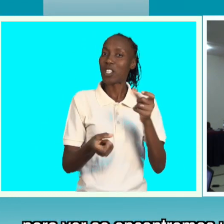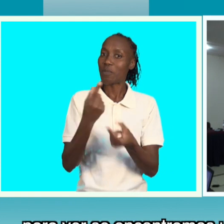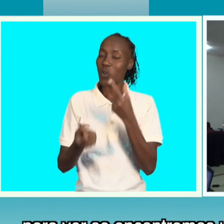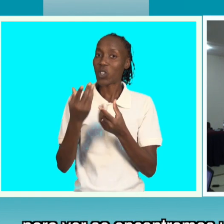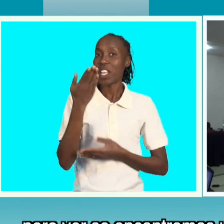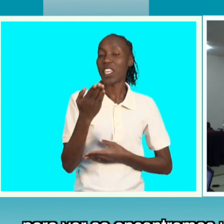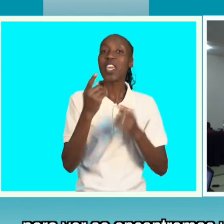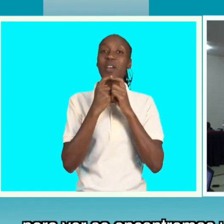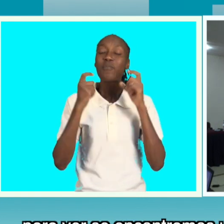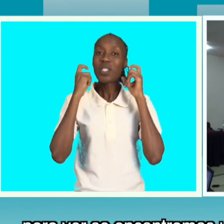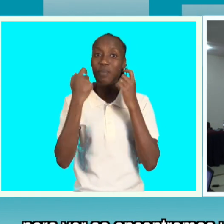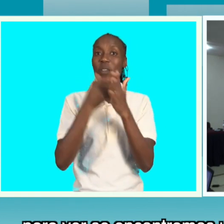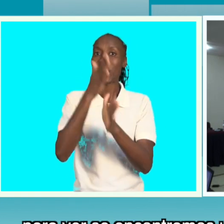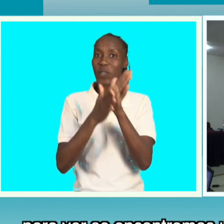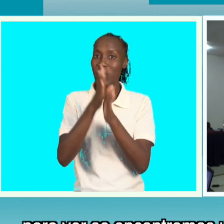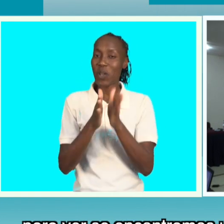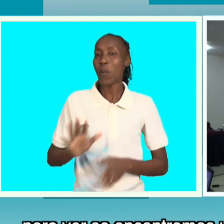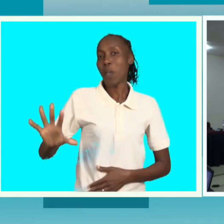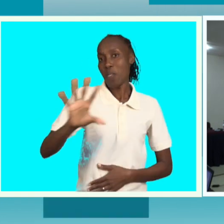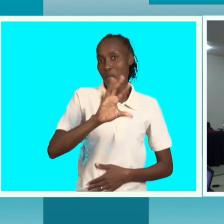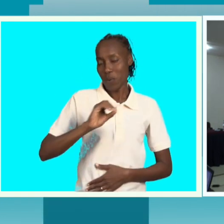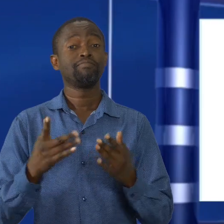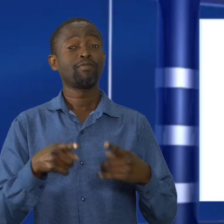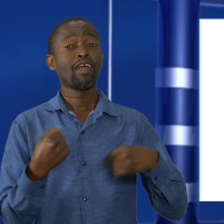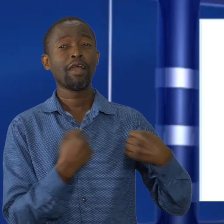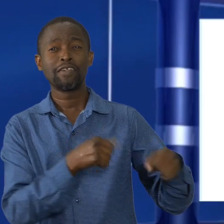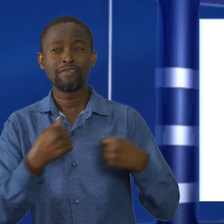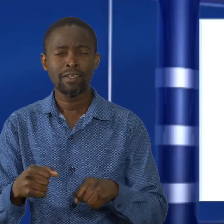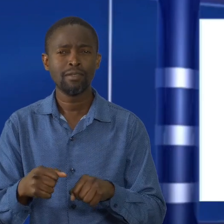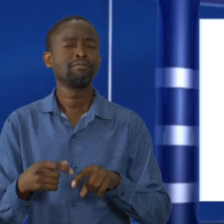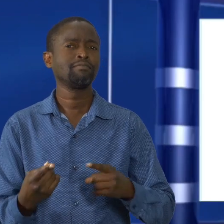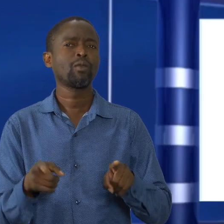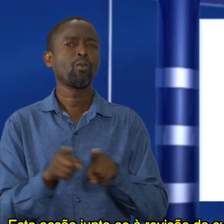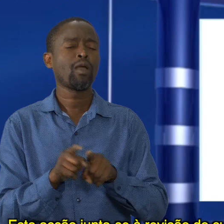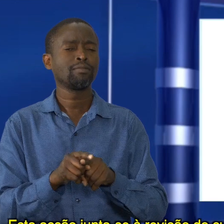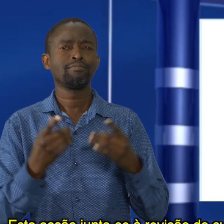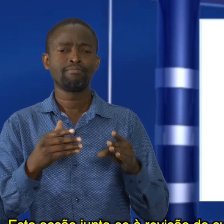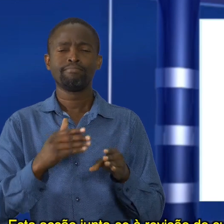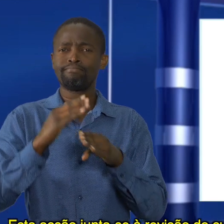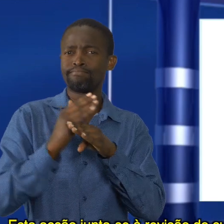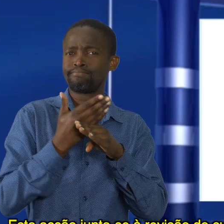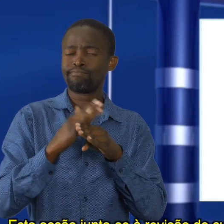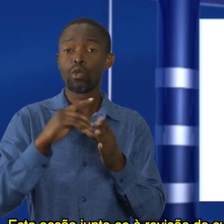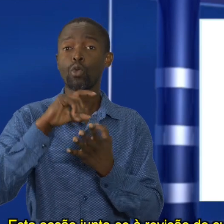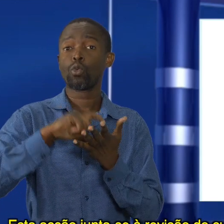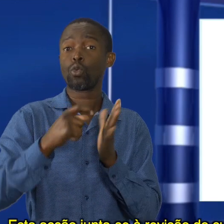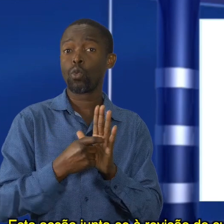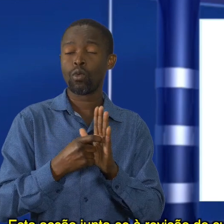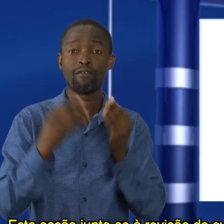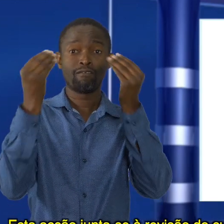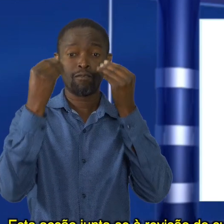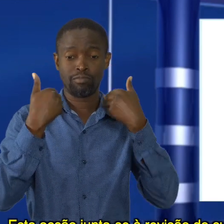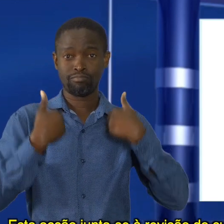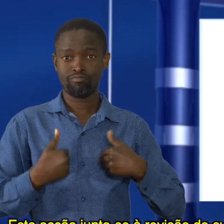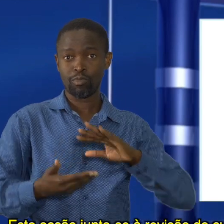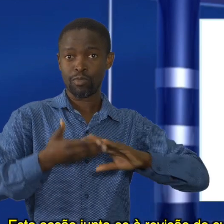nessa língua moçambicana de sinais que é uma comum de todos nós. Esta ação junta-se à revisão do